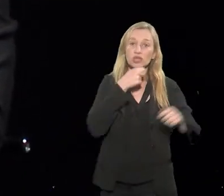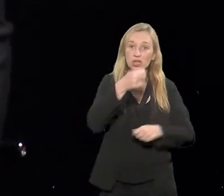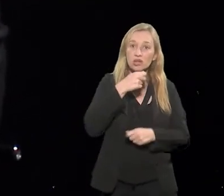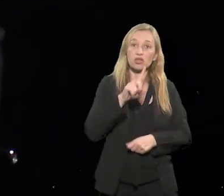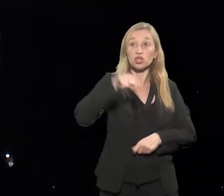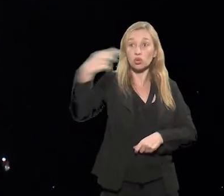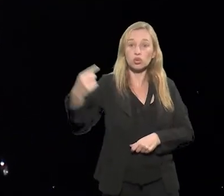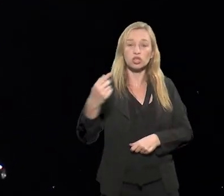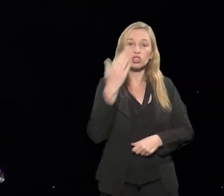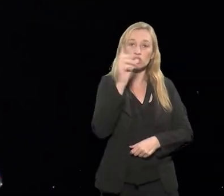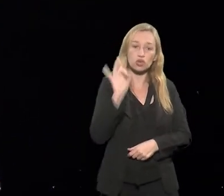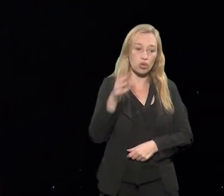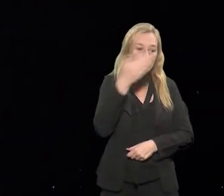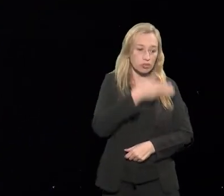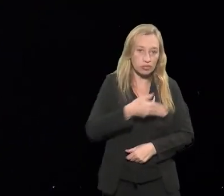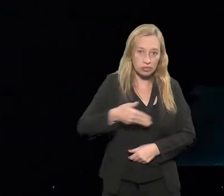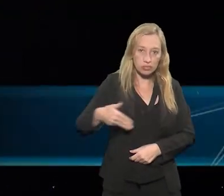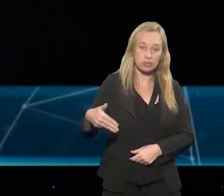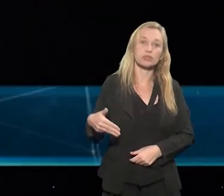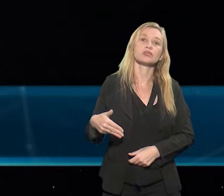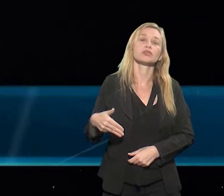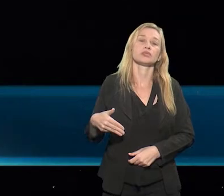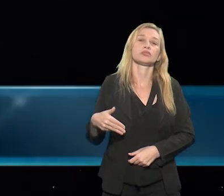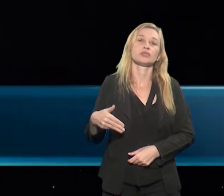e todas as outras, é só acessar